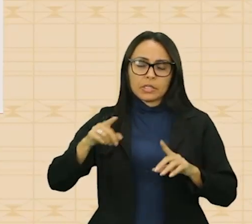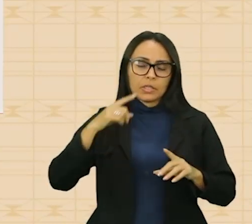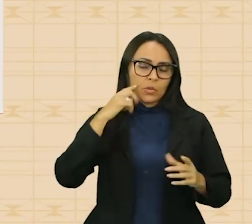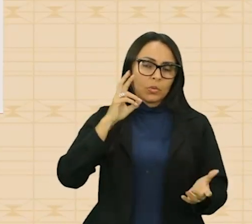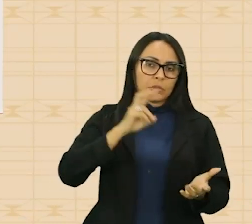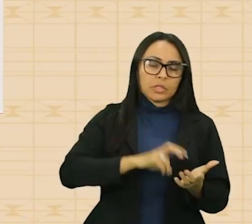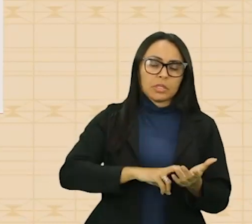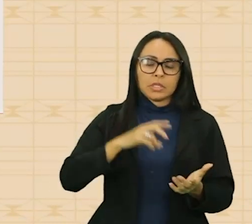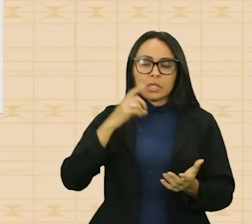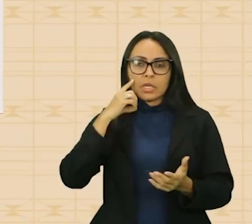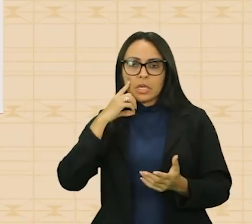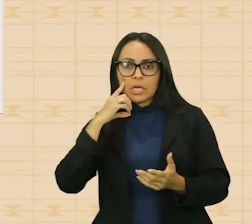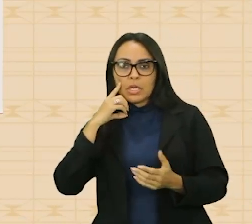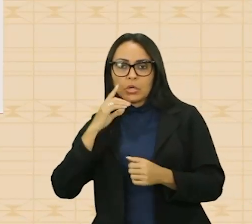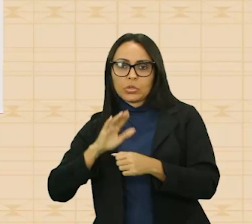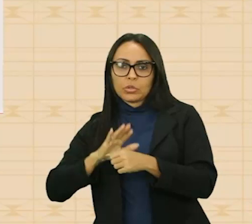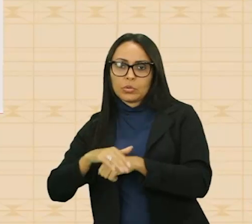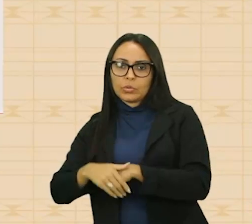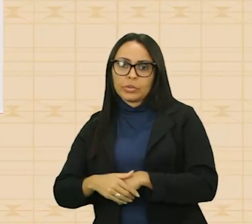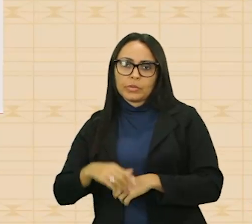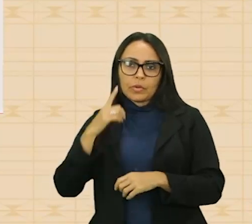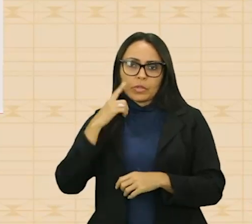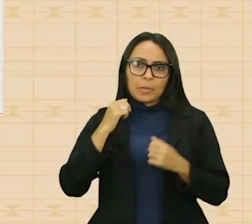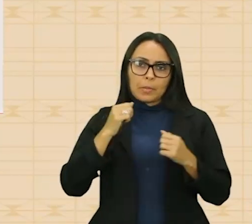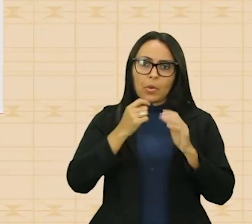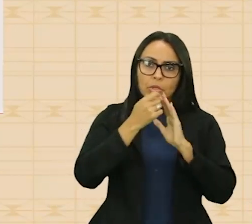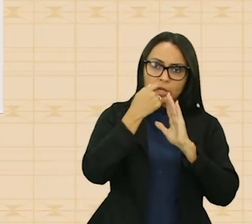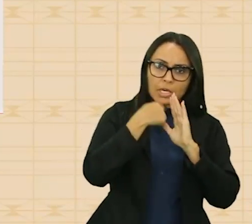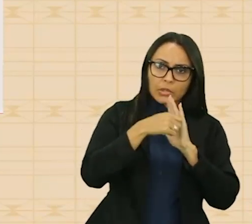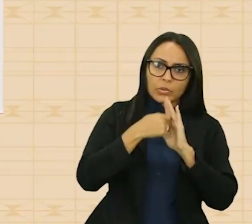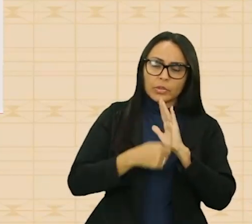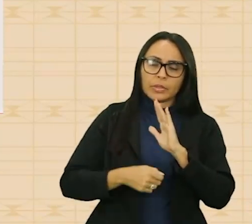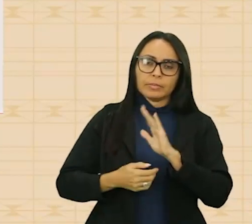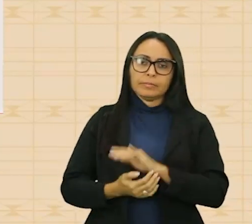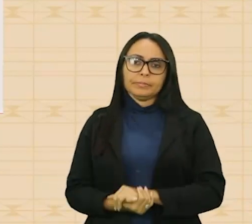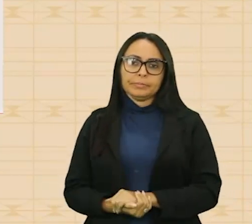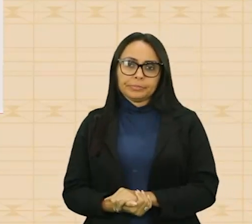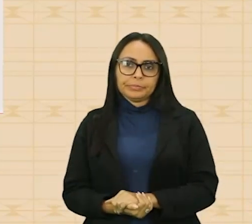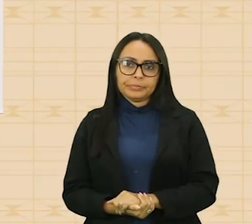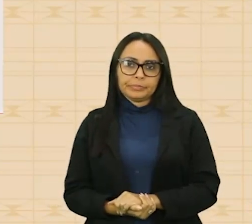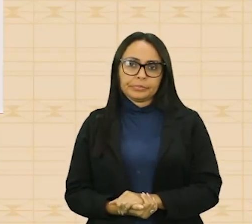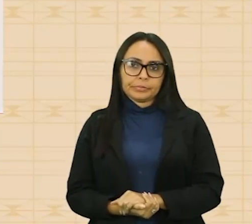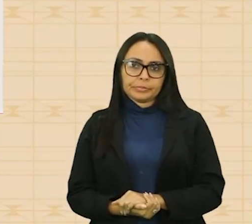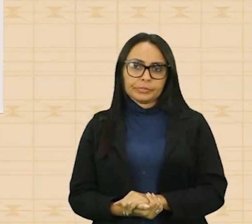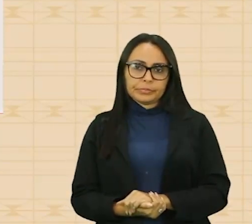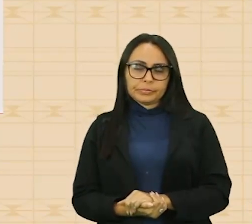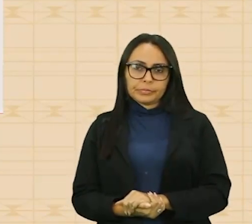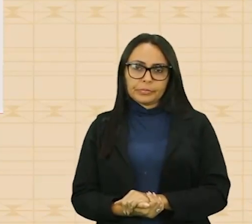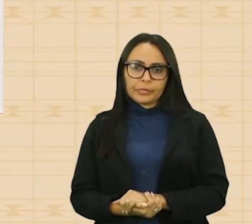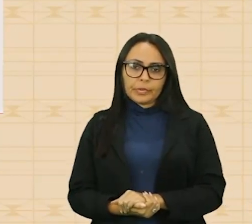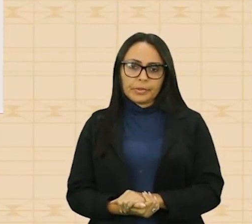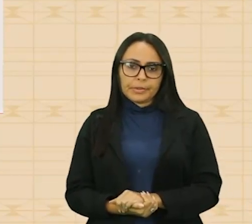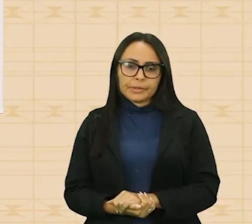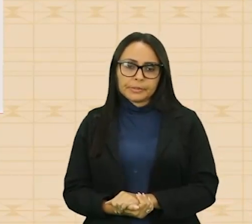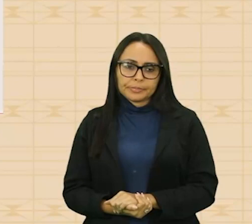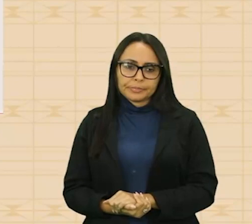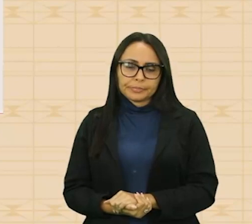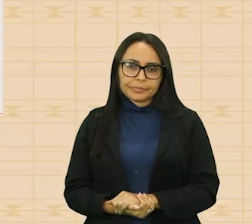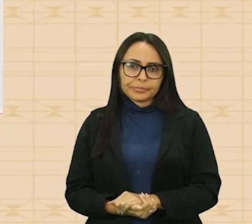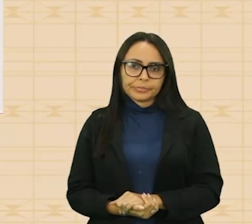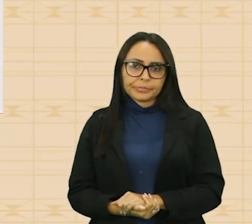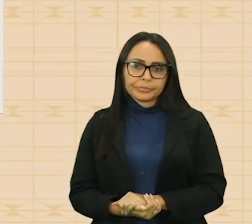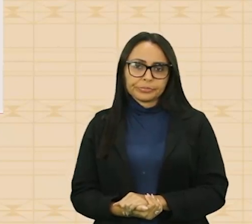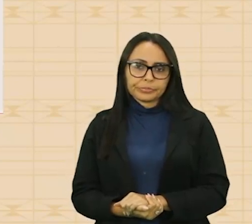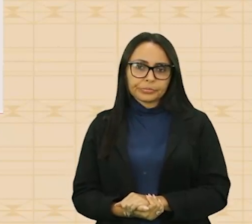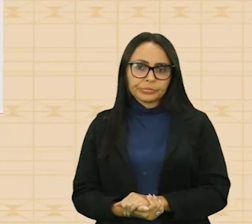entre o mês, entre o ano, você pode anotar aí, ela se chama amplitude térmica. Então,